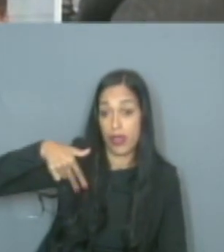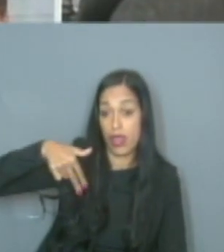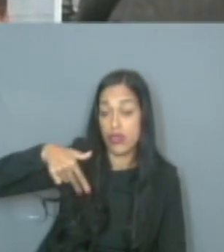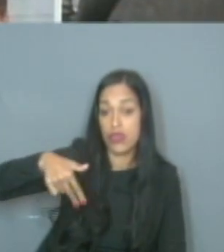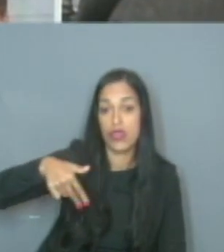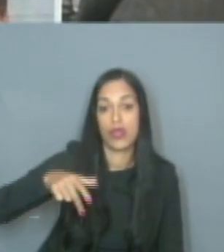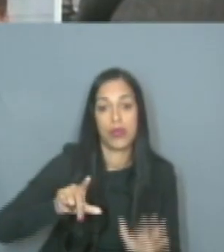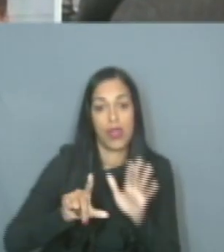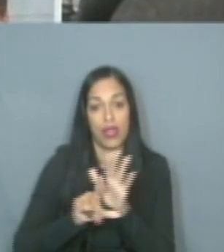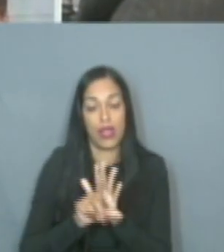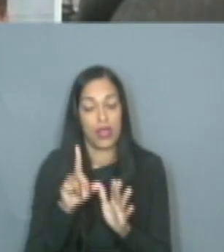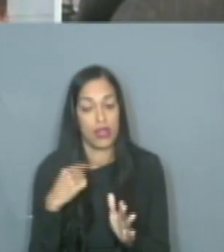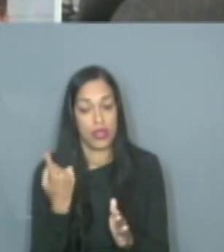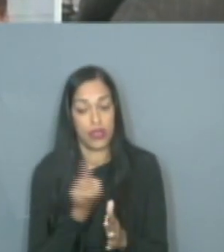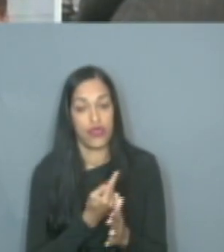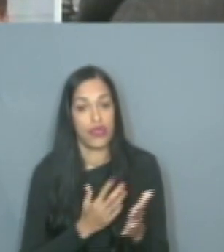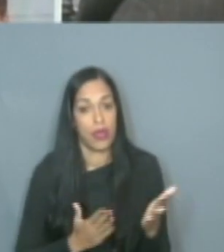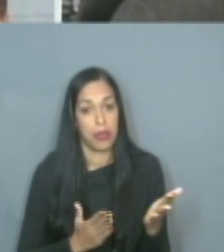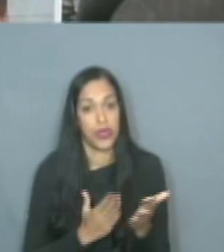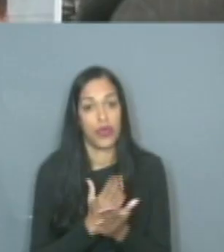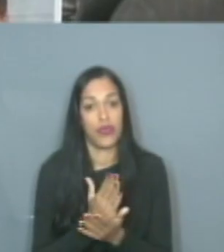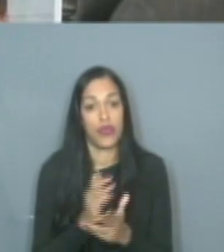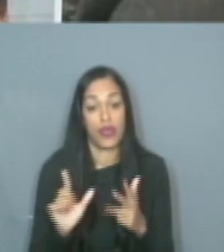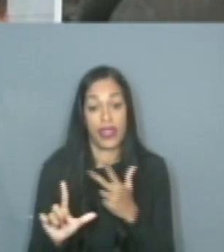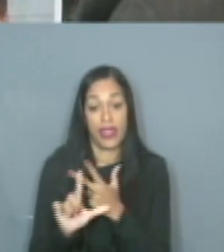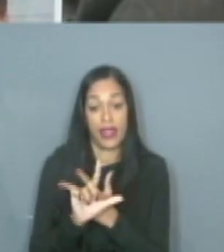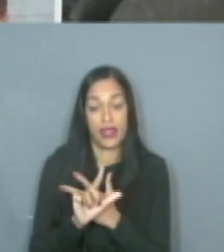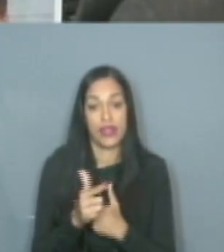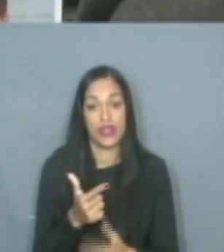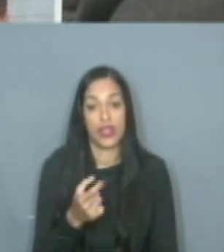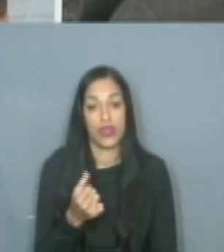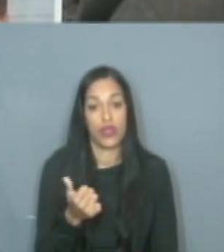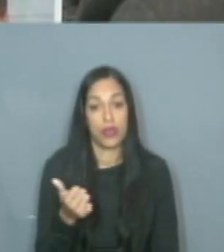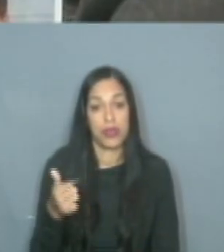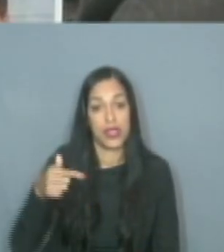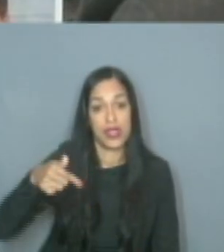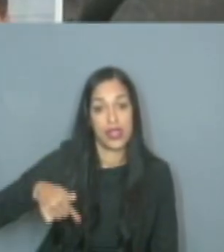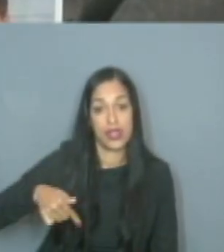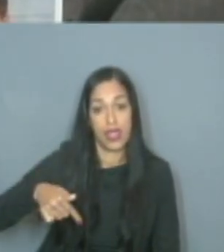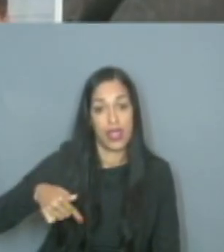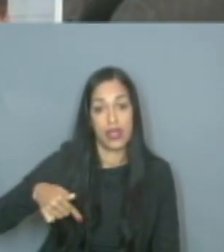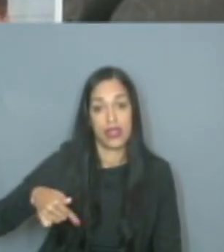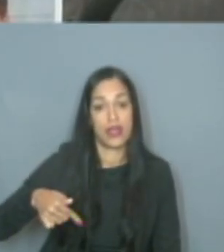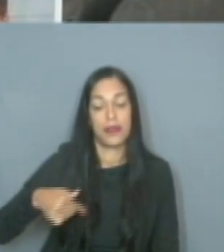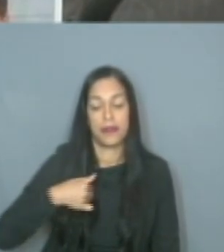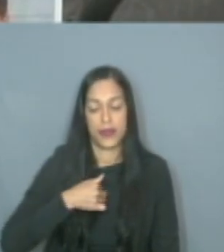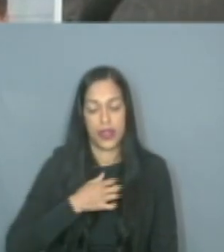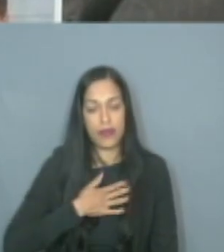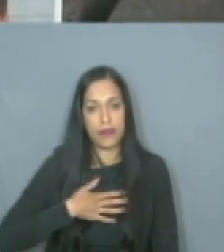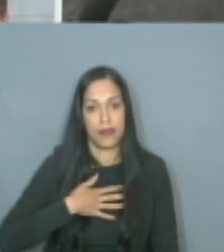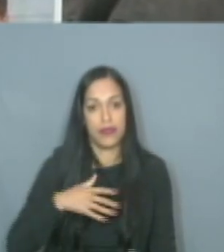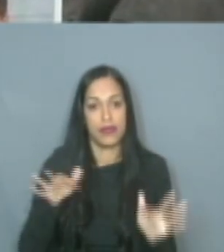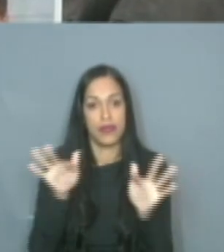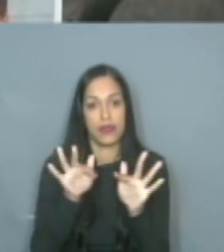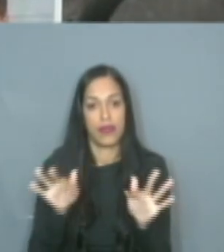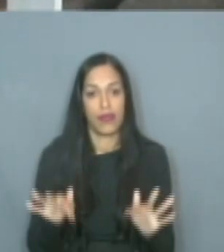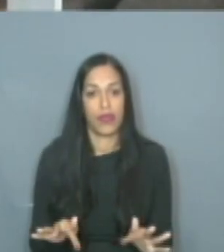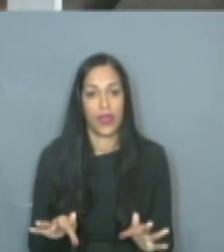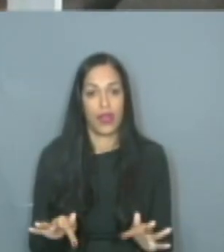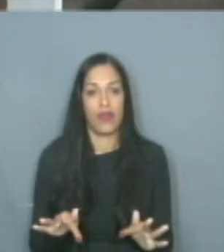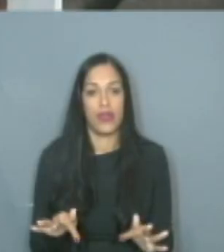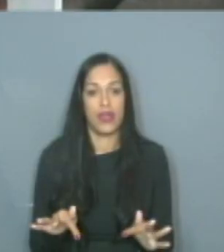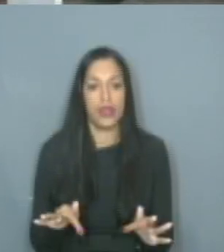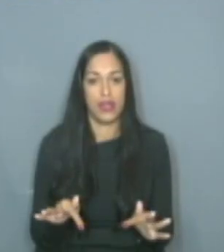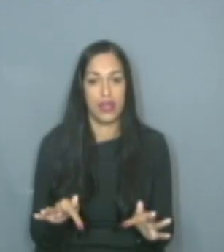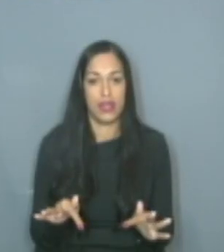gente aprovou aqui na legislatura de 2017, eu fico muito feliz de que